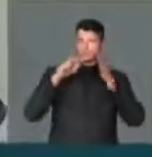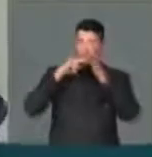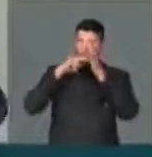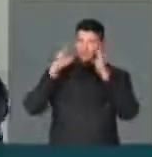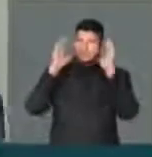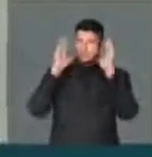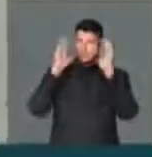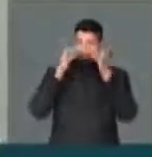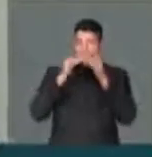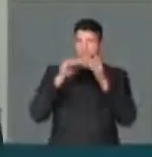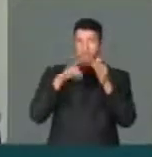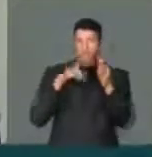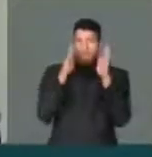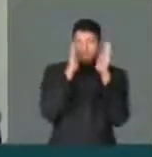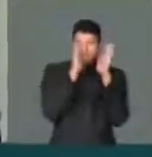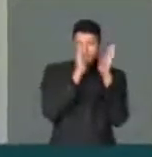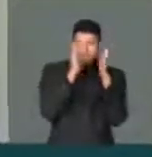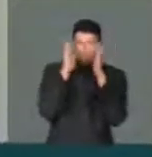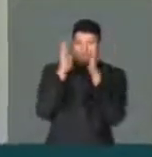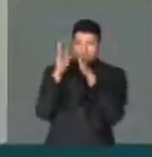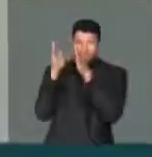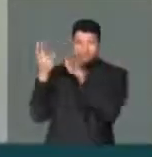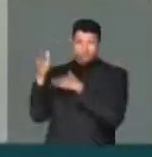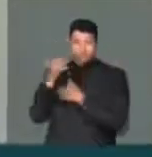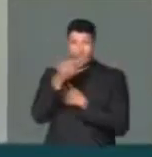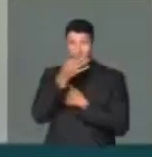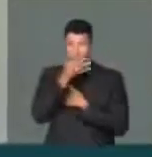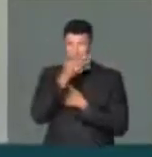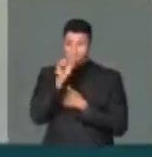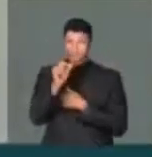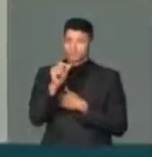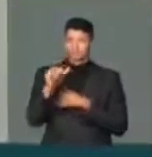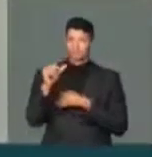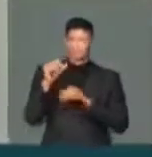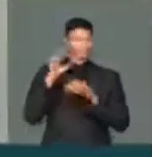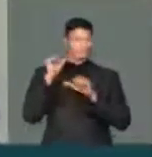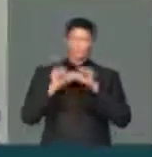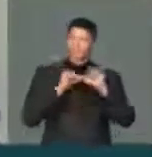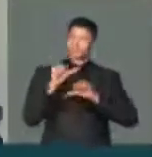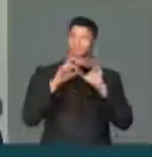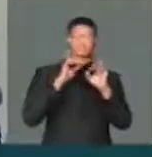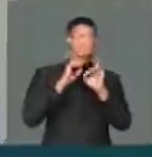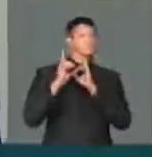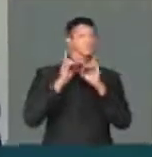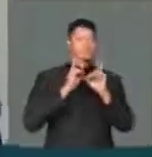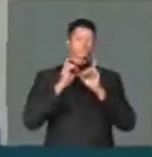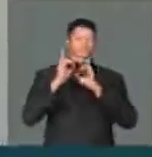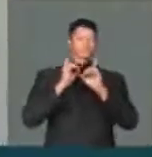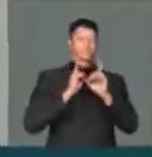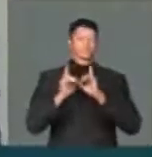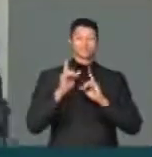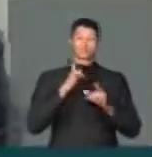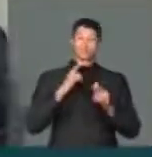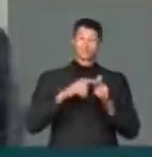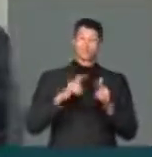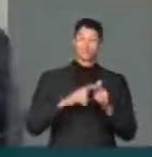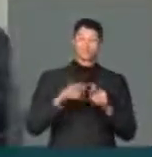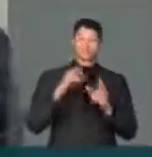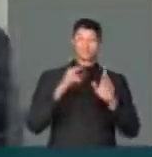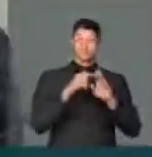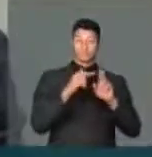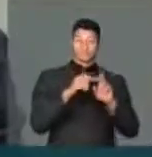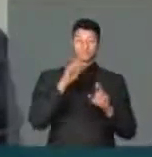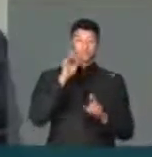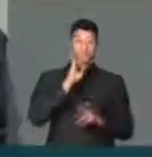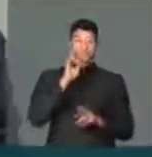que isso cria blocos de opinião que não dialogam, que é talvez um problema de representatividade